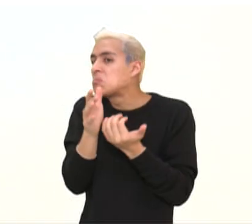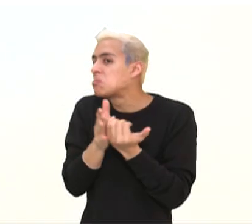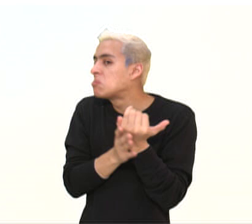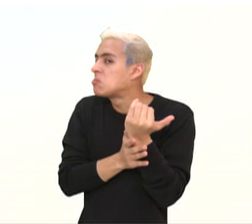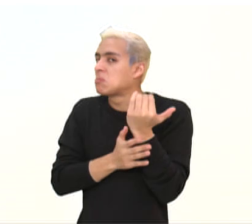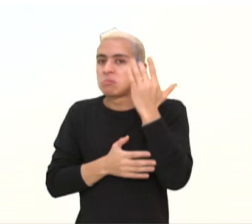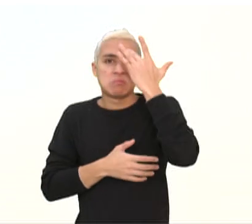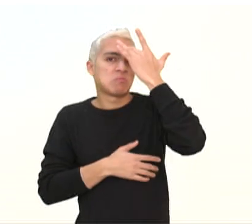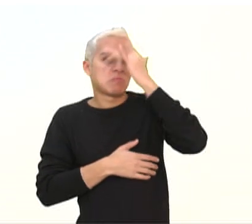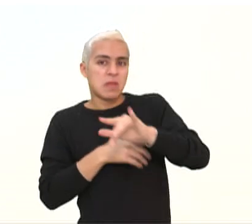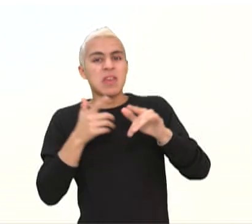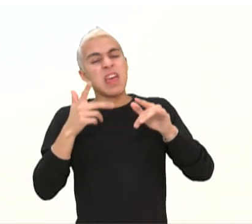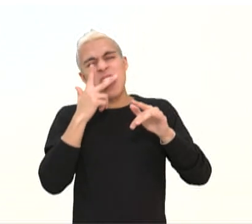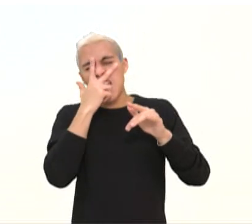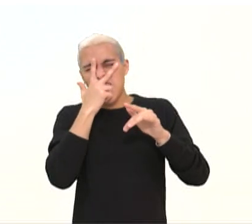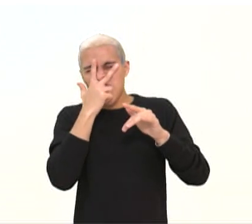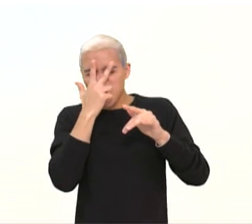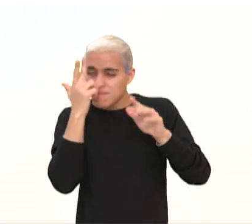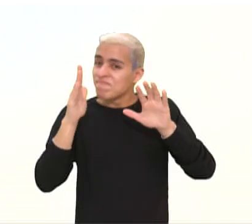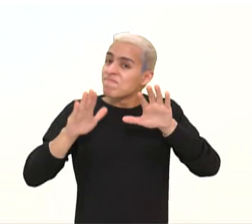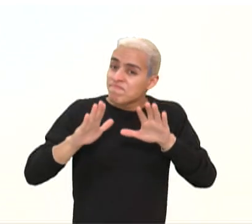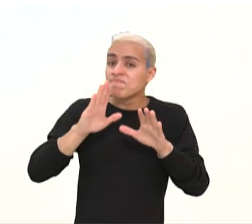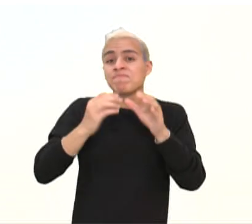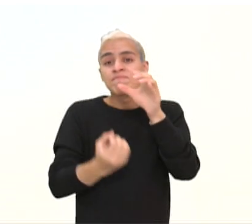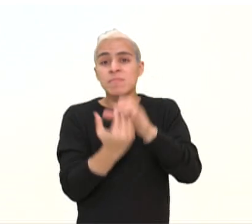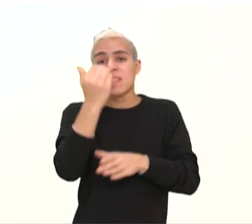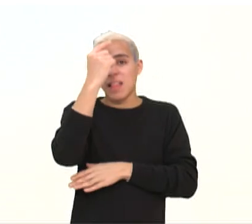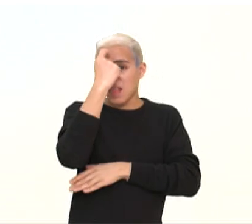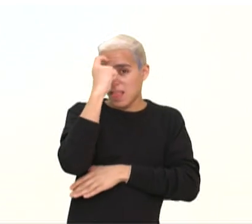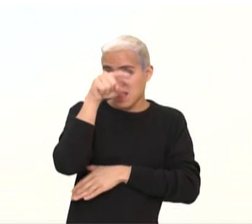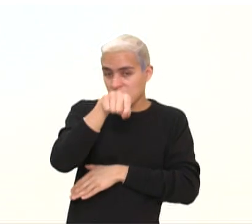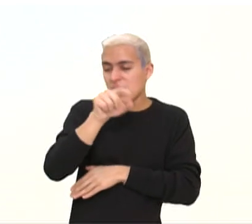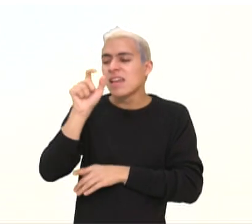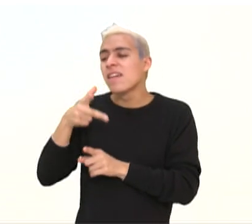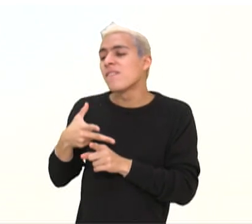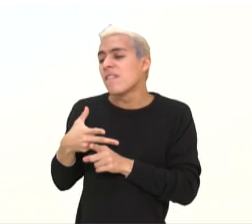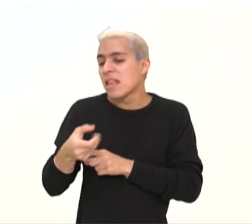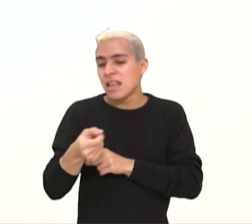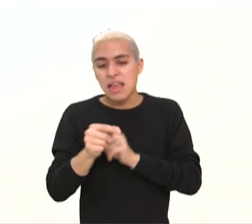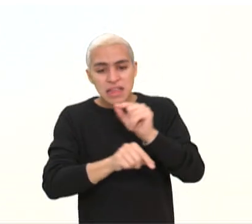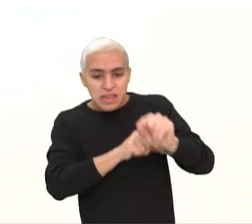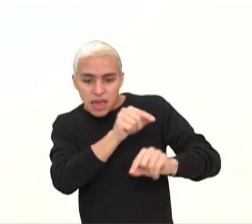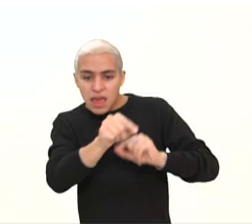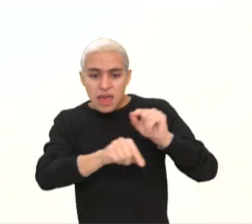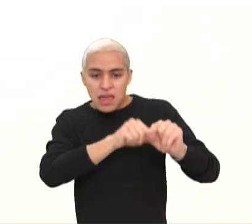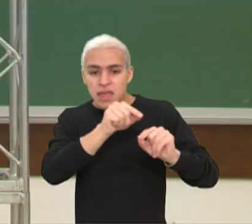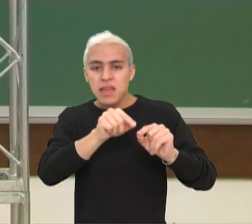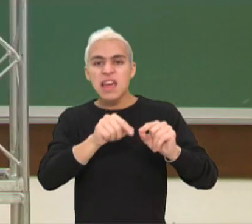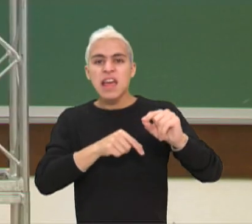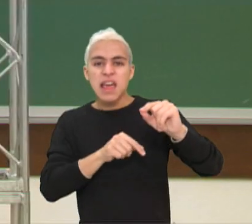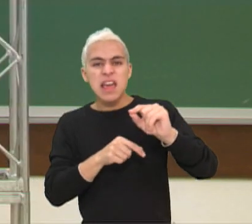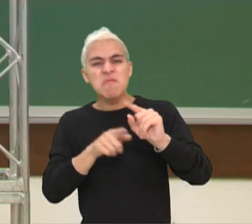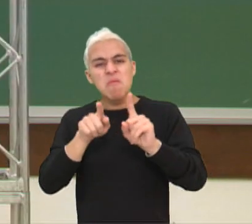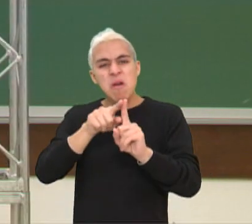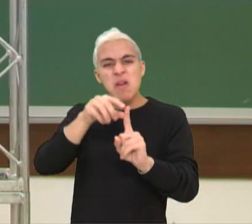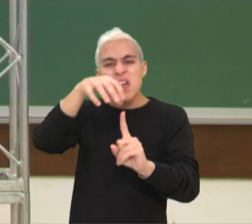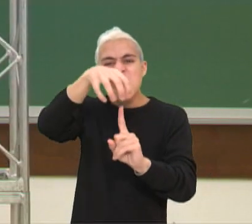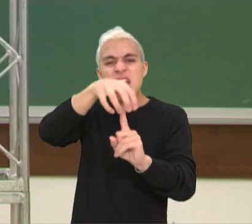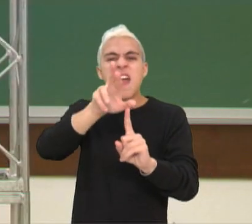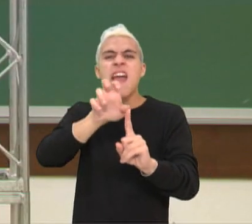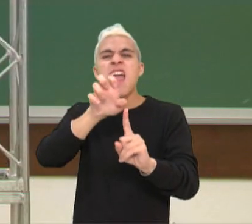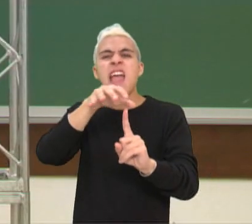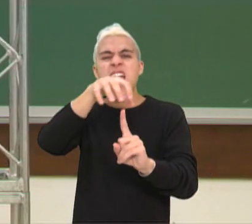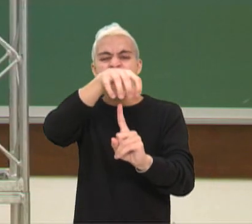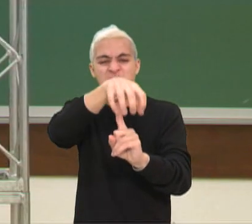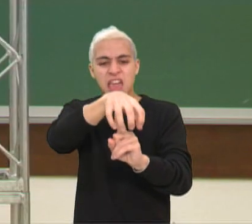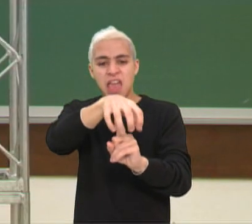mais provável é que ele foi criado na Índia. O vencedor é aquele que consegue deixar o rei adversário sem escapatória da morte. Então, assim, se a gente for